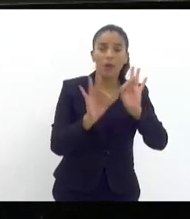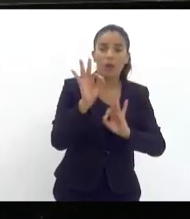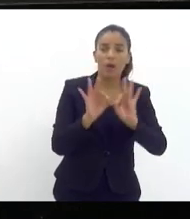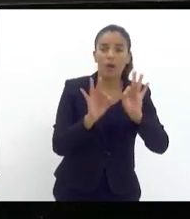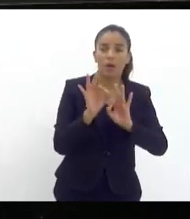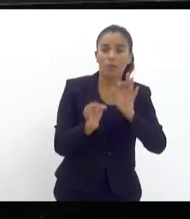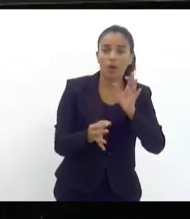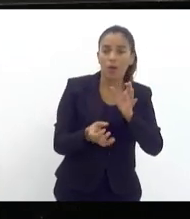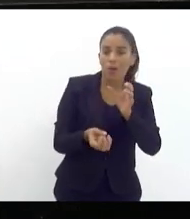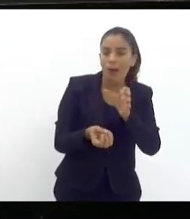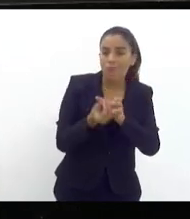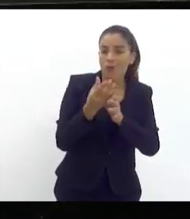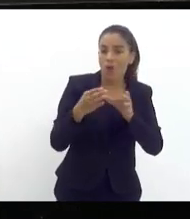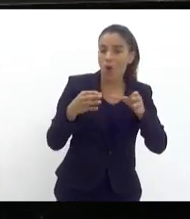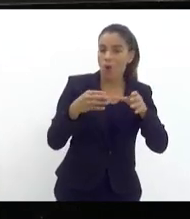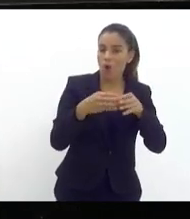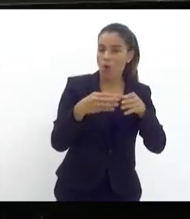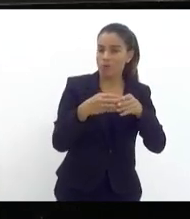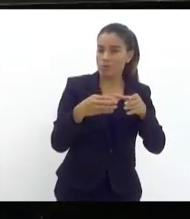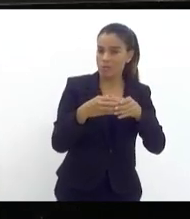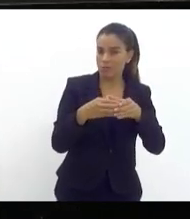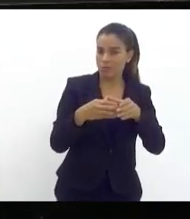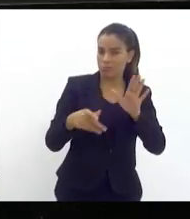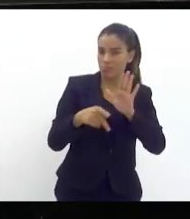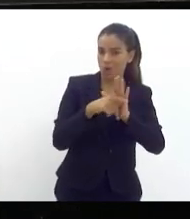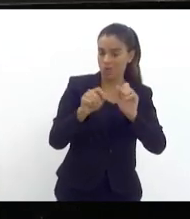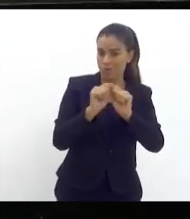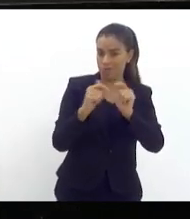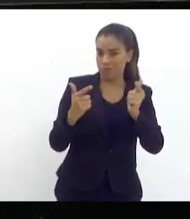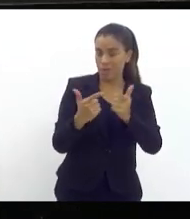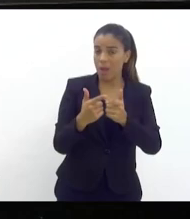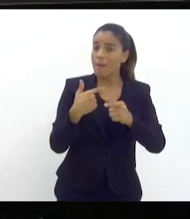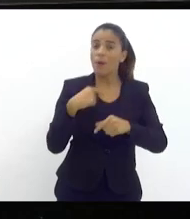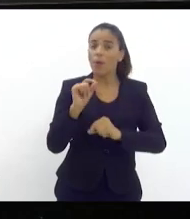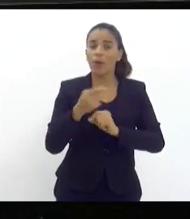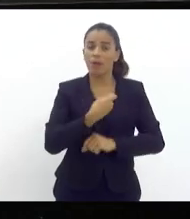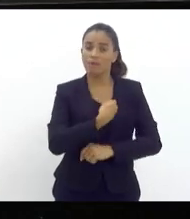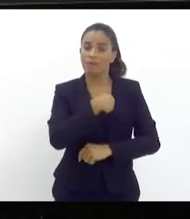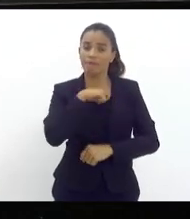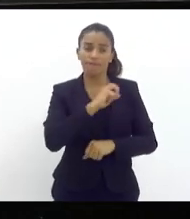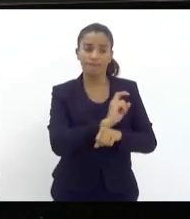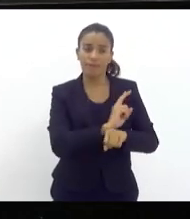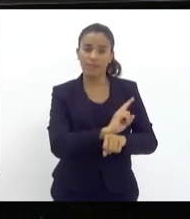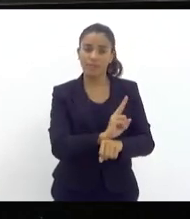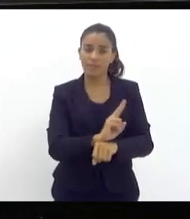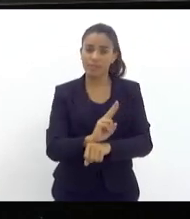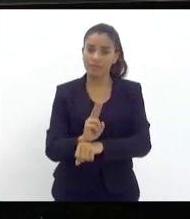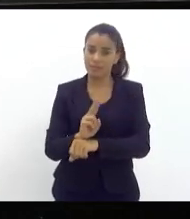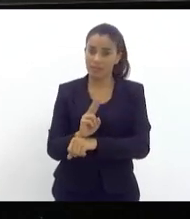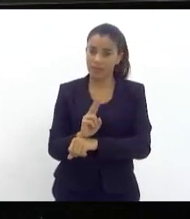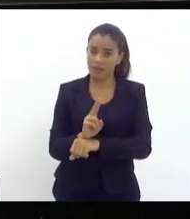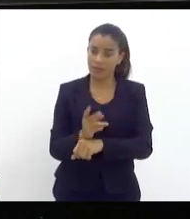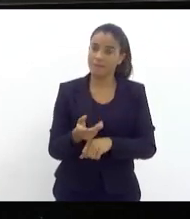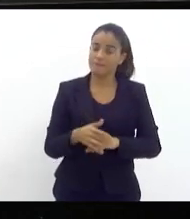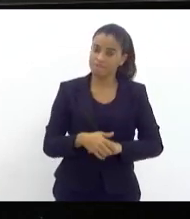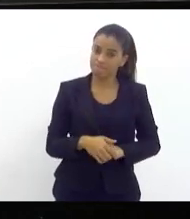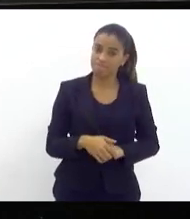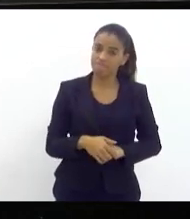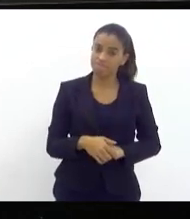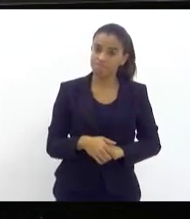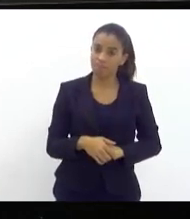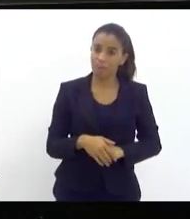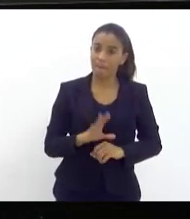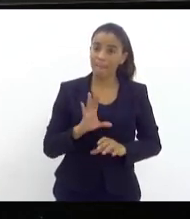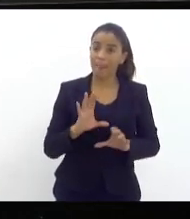comissão especial instituída na alerj para fiscalizar os trabalhos desta comissão no